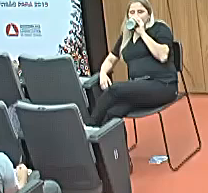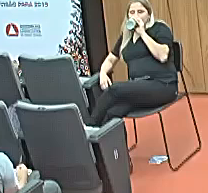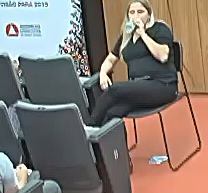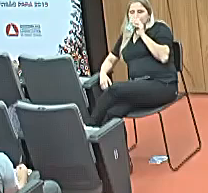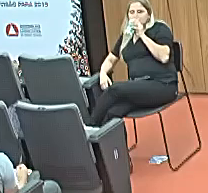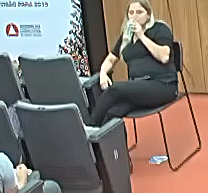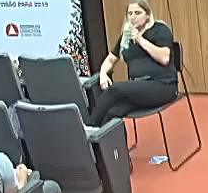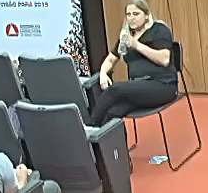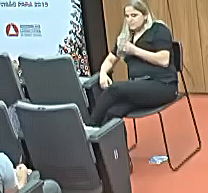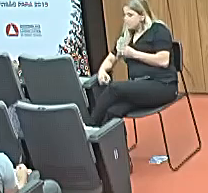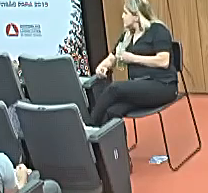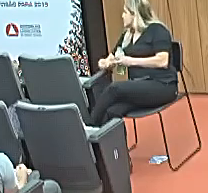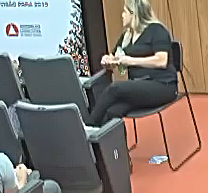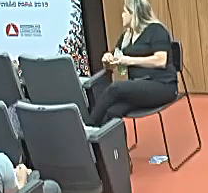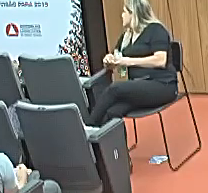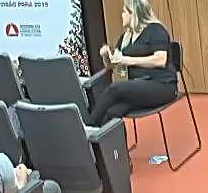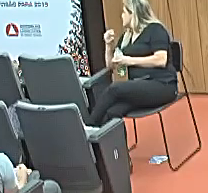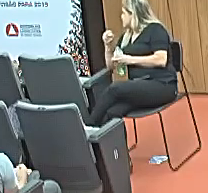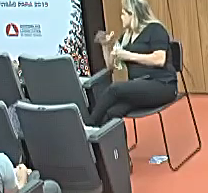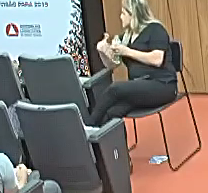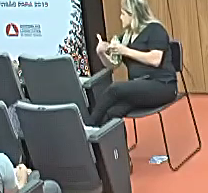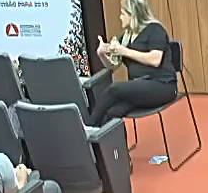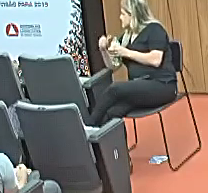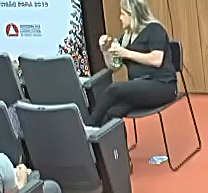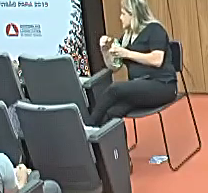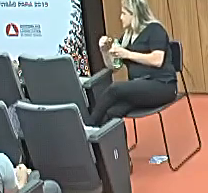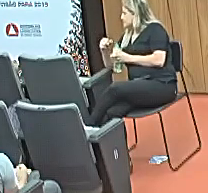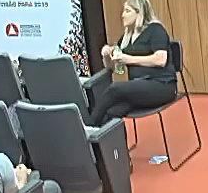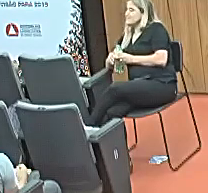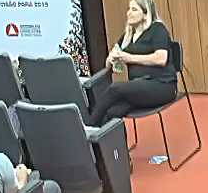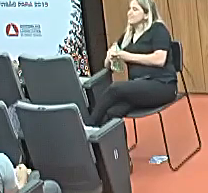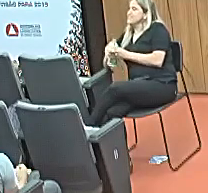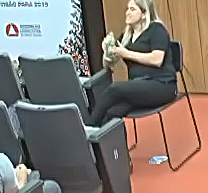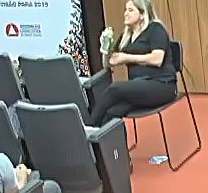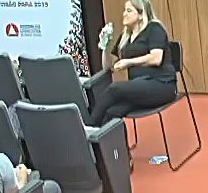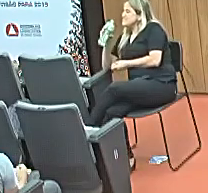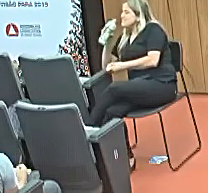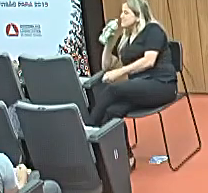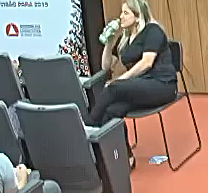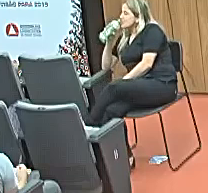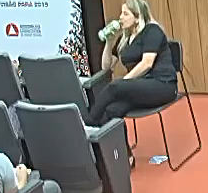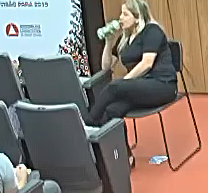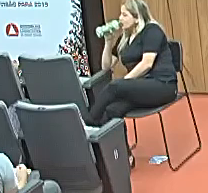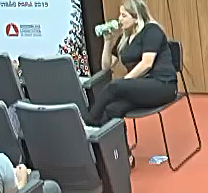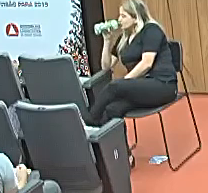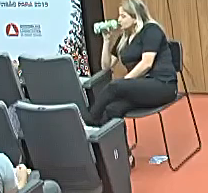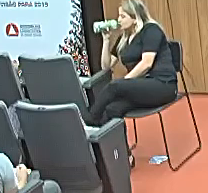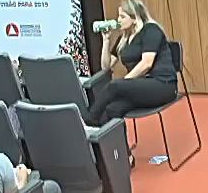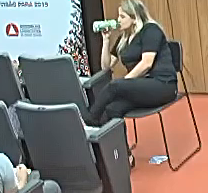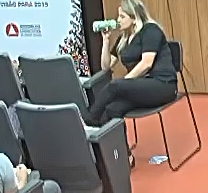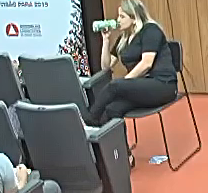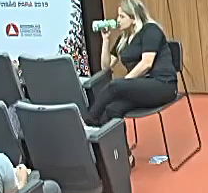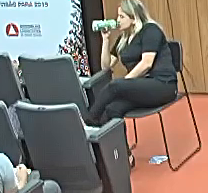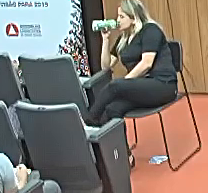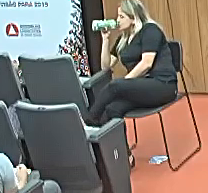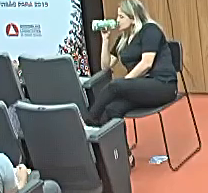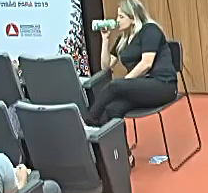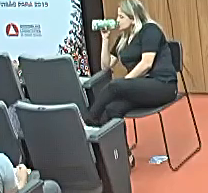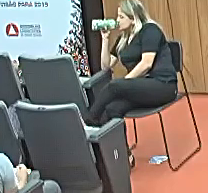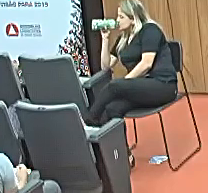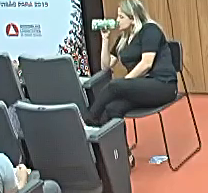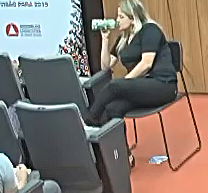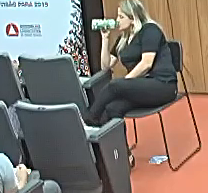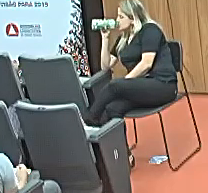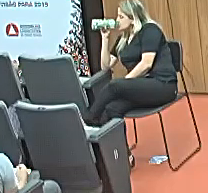atenção para o programa bolsa verde é que foi um programa que inclusive acertar emg ajudou a trabalhar na constituição